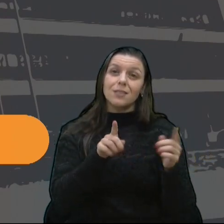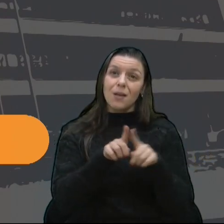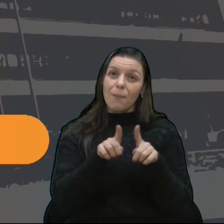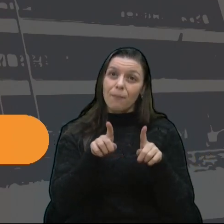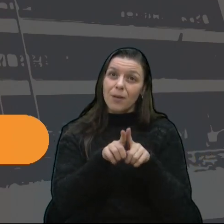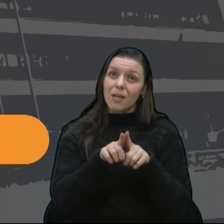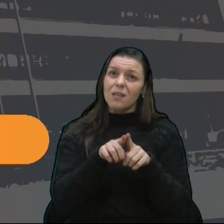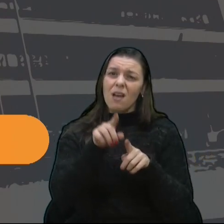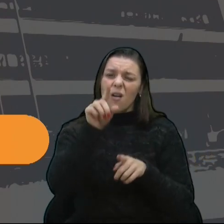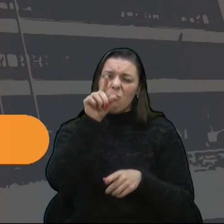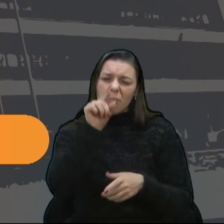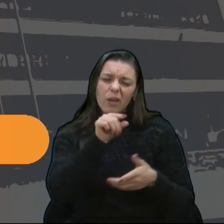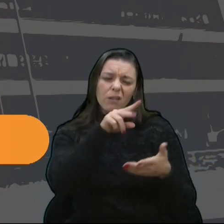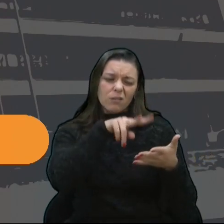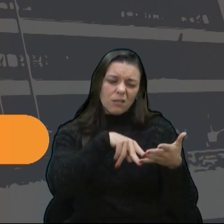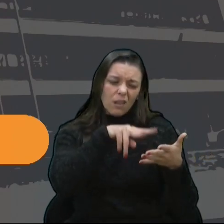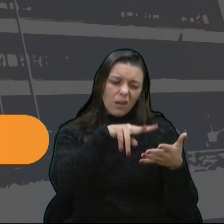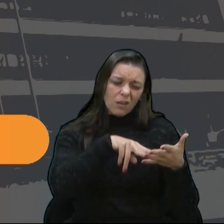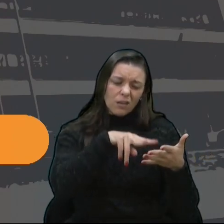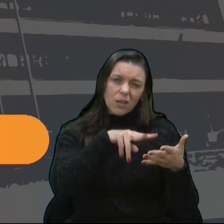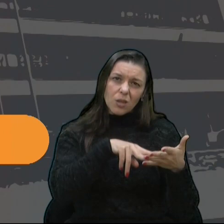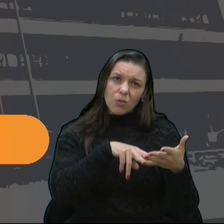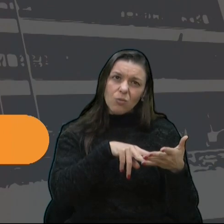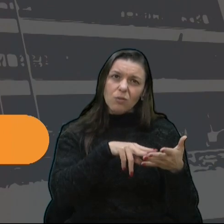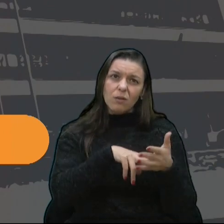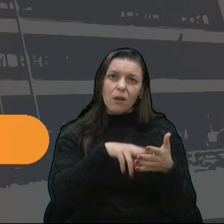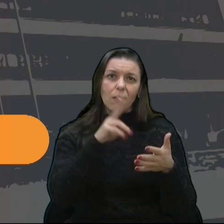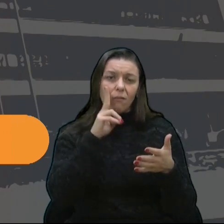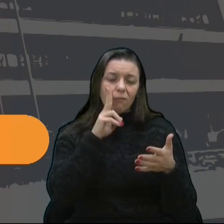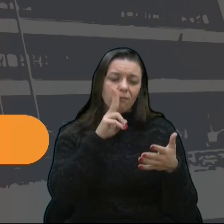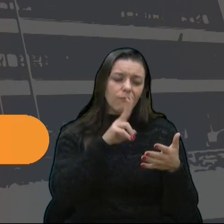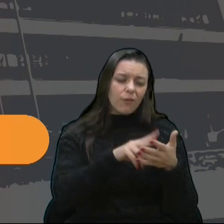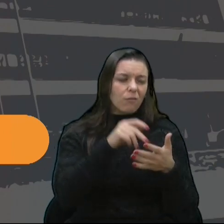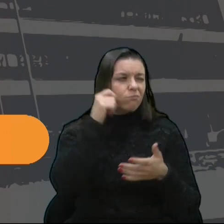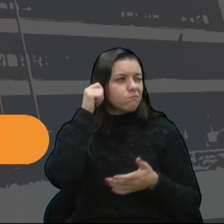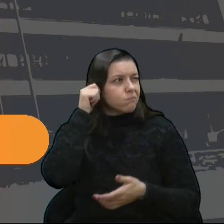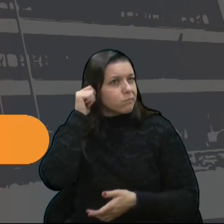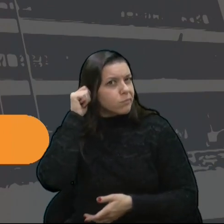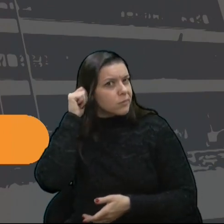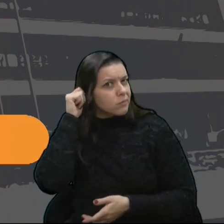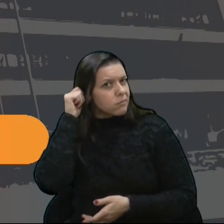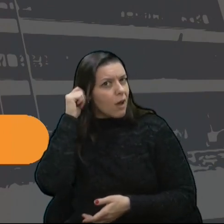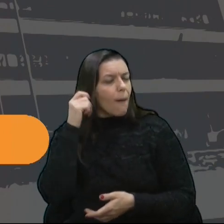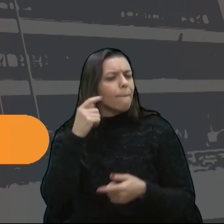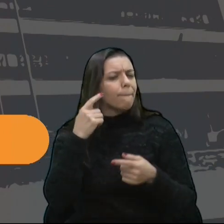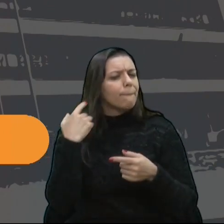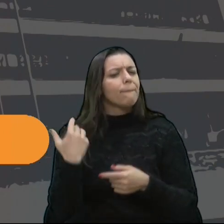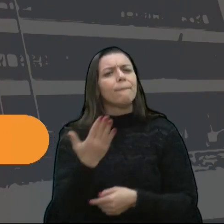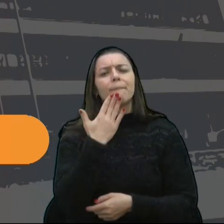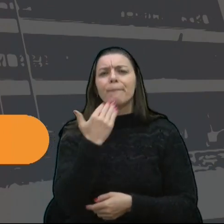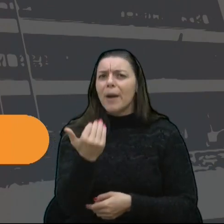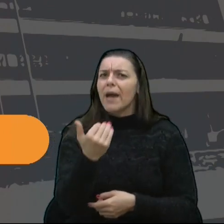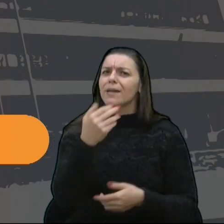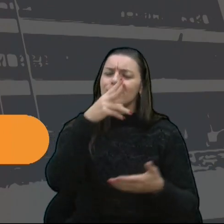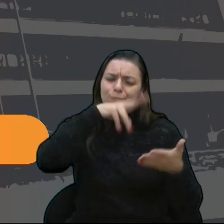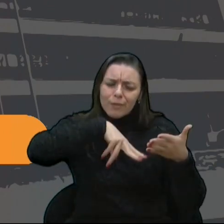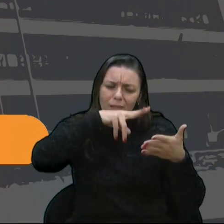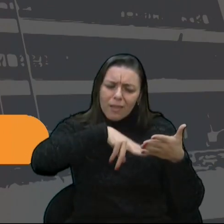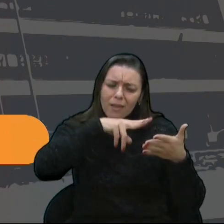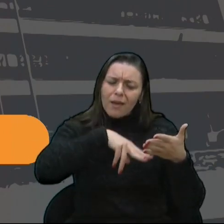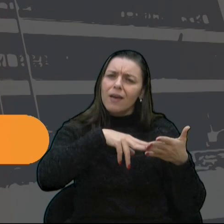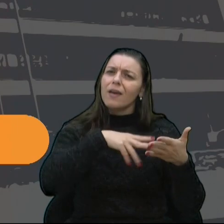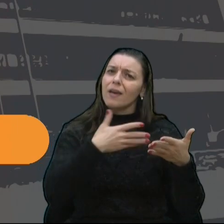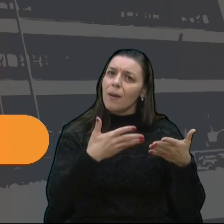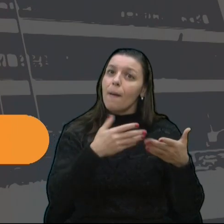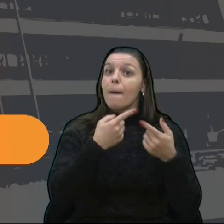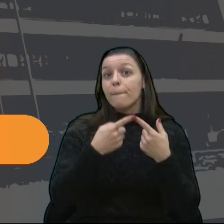menos leitura que deveria, né? A gente vai lá, puxa a orelha deles, pede para lerem mais e tal, mas eles leem